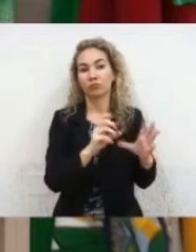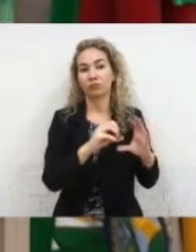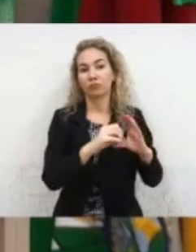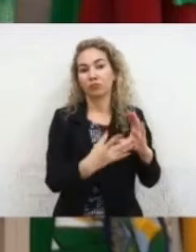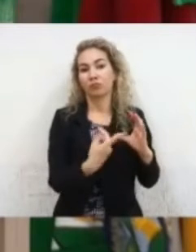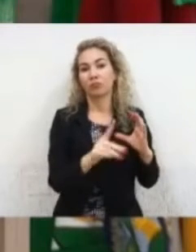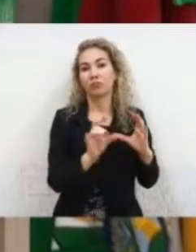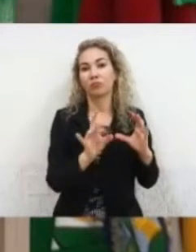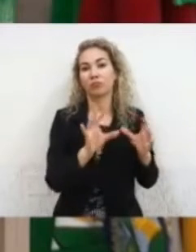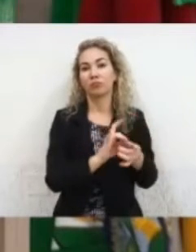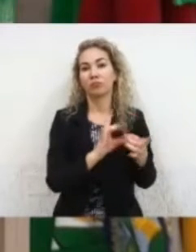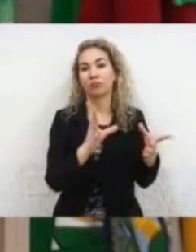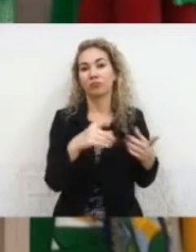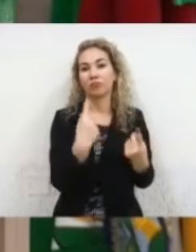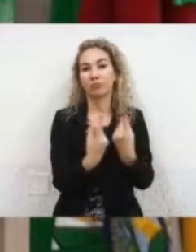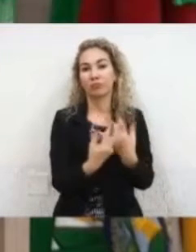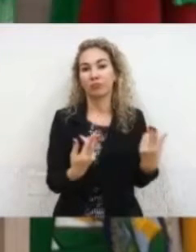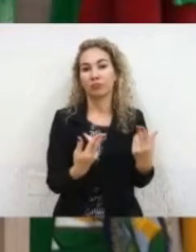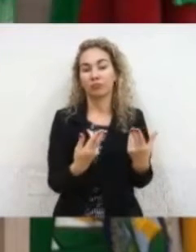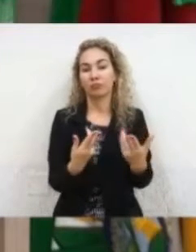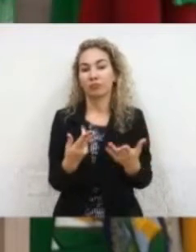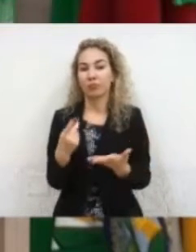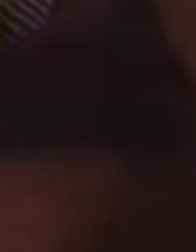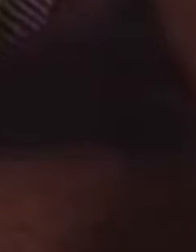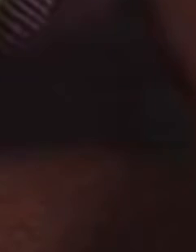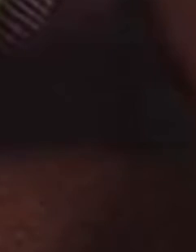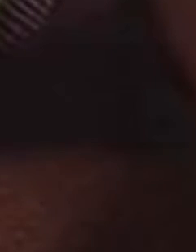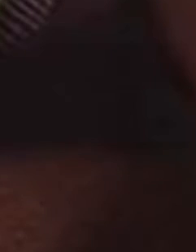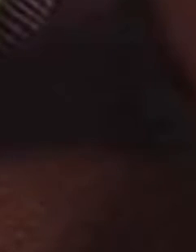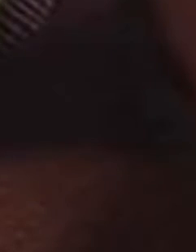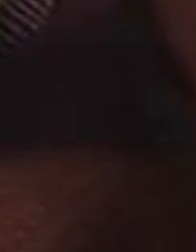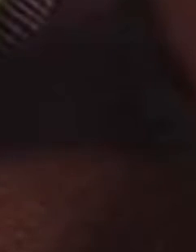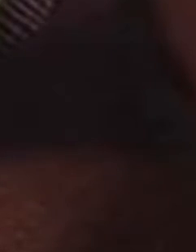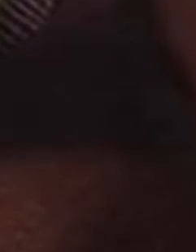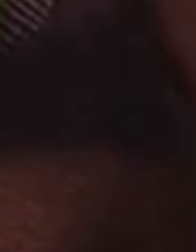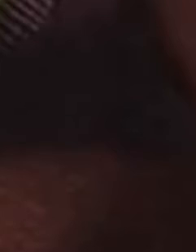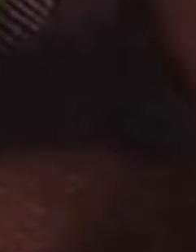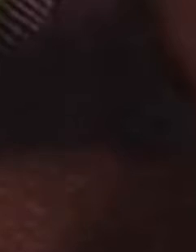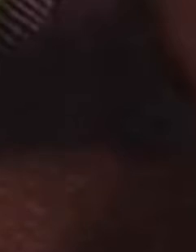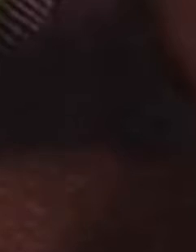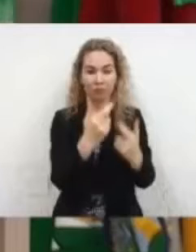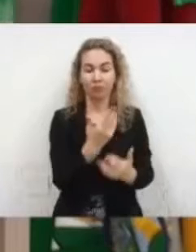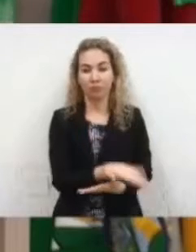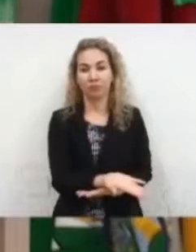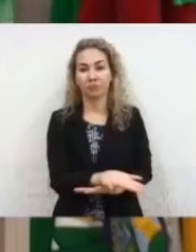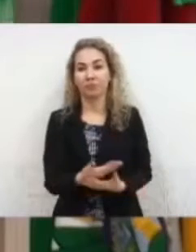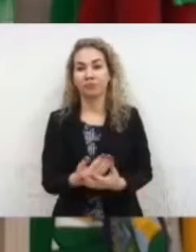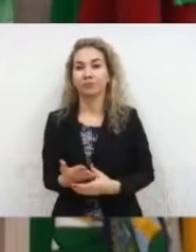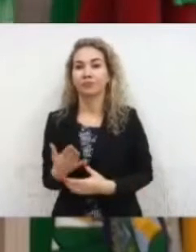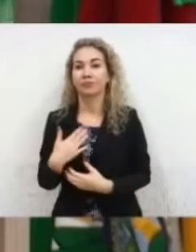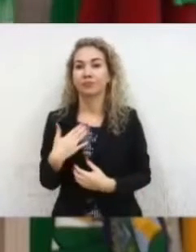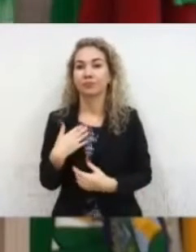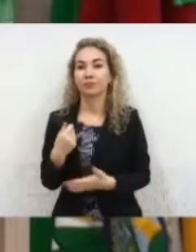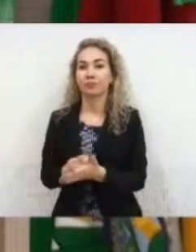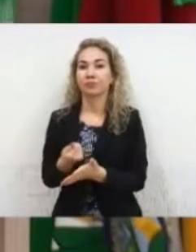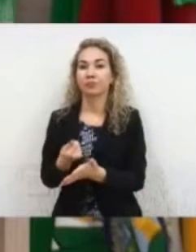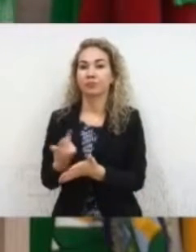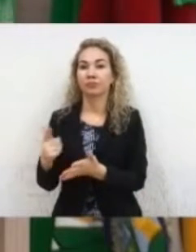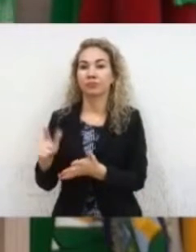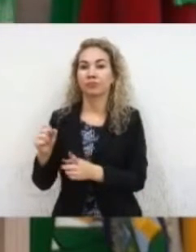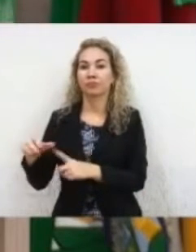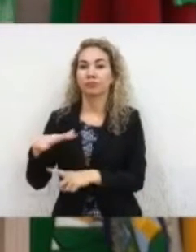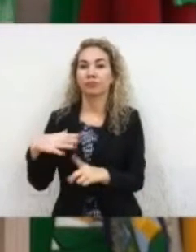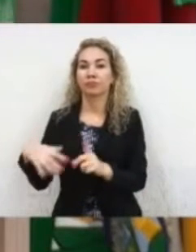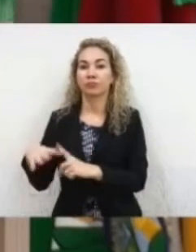clássico. Não aquele liberal em algumas coisas e conservador em outras, não. É liberal clássico, eu respeito isso. Eu defendo uma